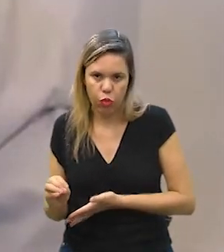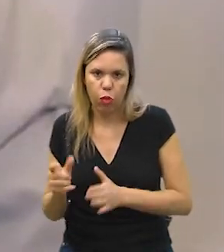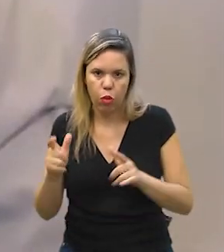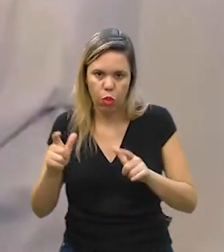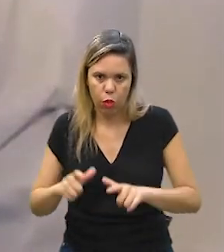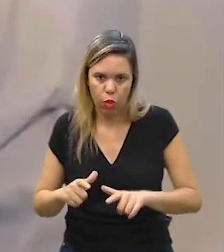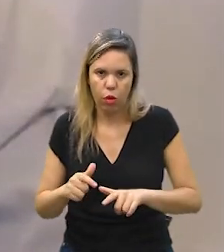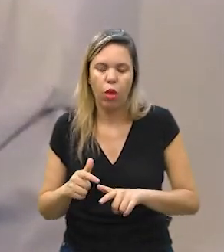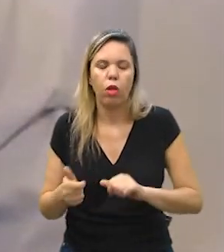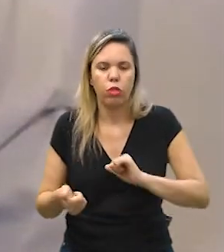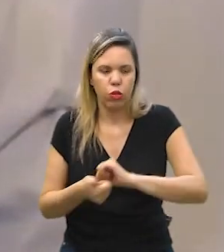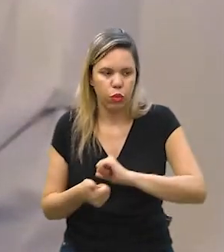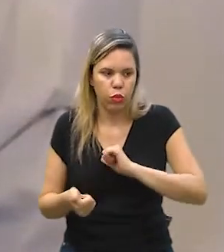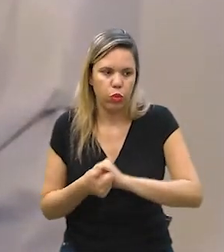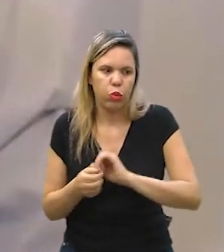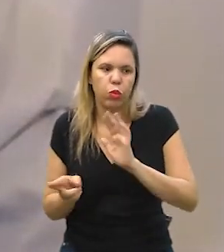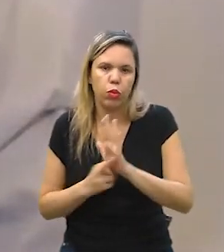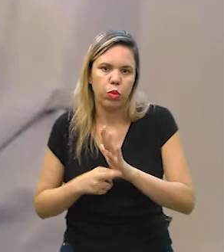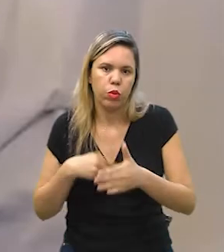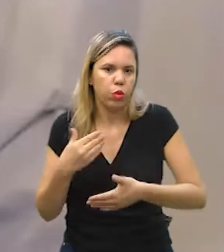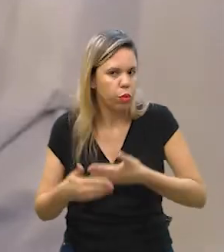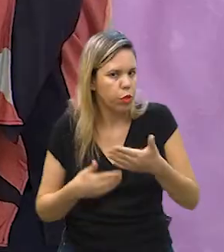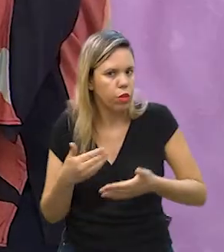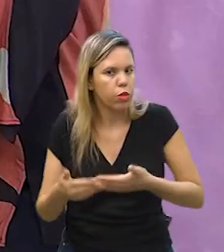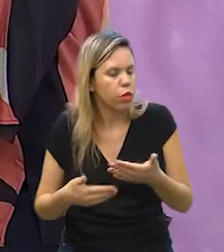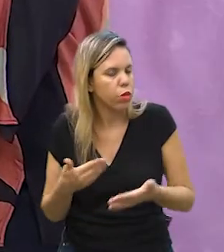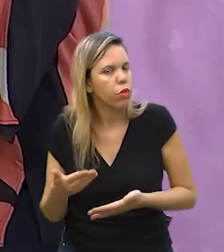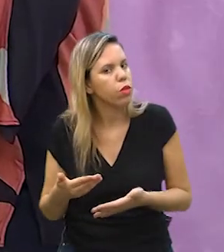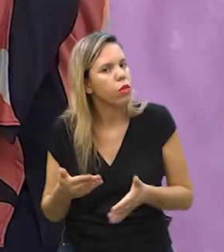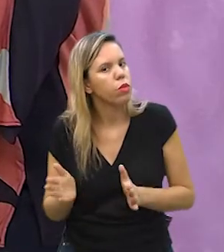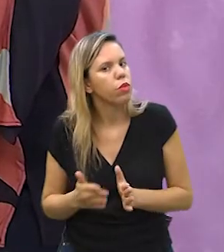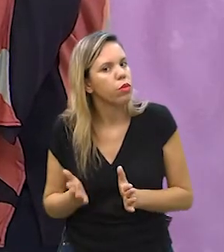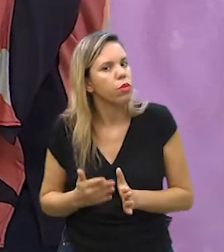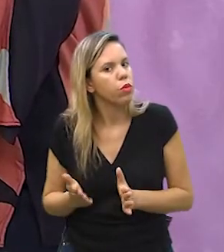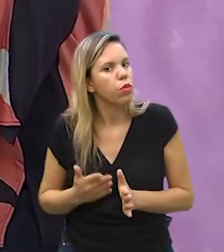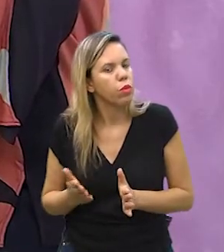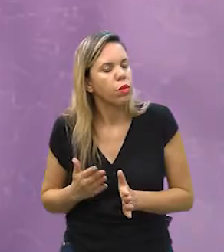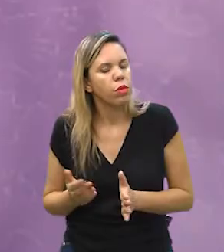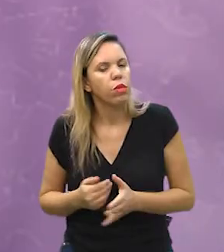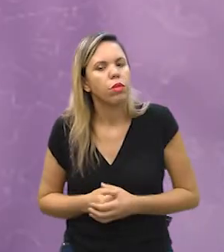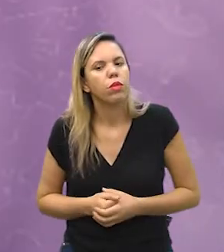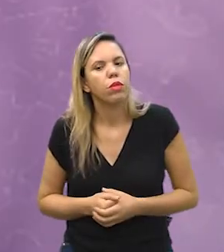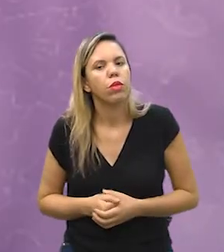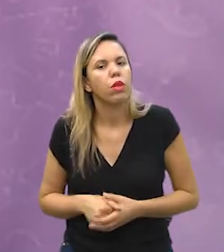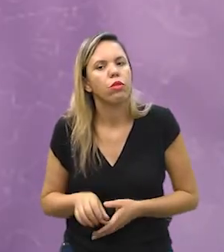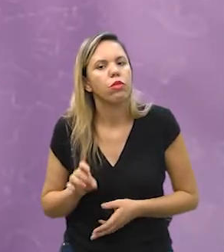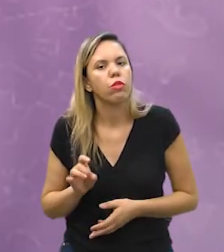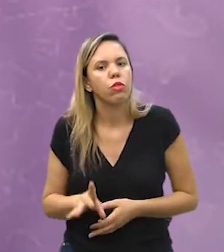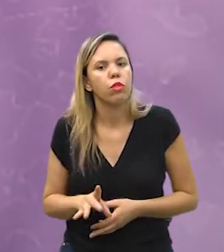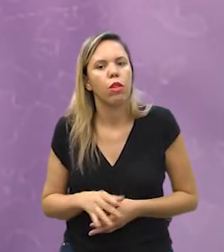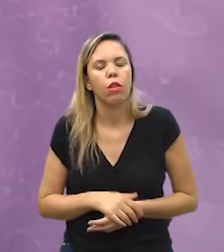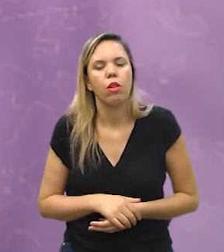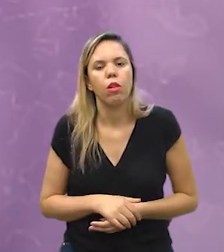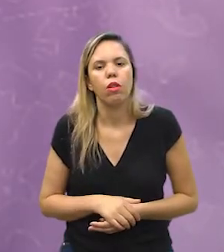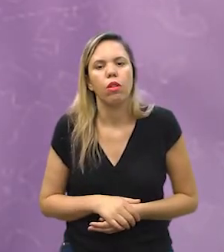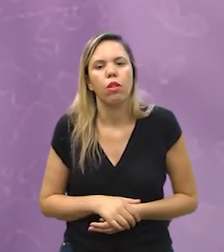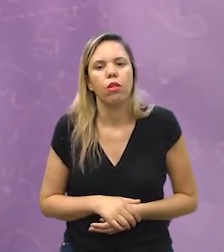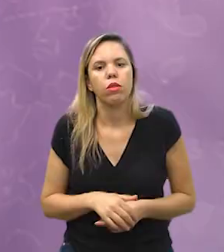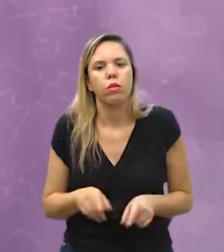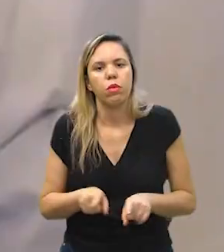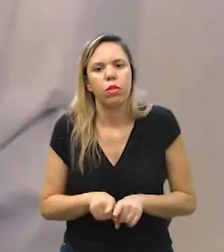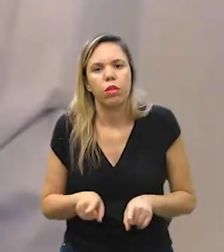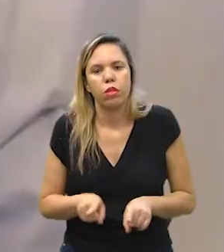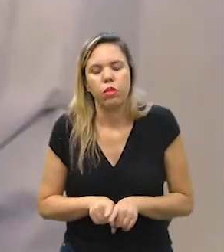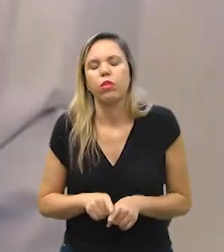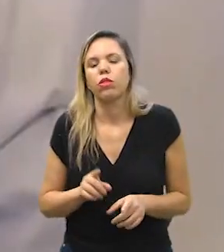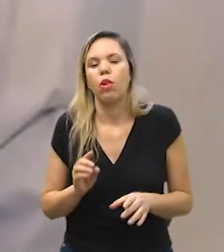referência. Porque, como eu falei, esse processo de fabricação, não só da cepa probiótica, mas como a